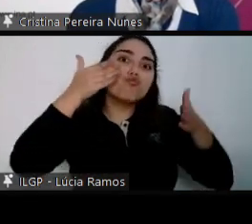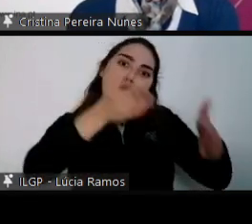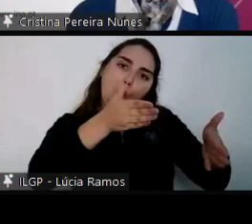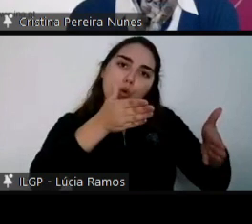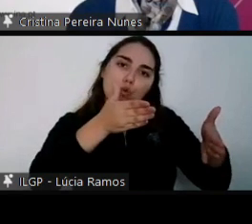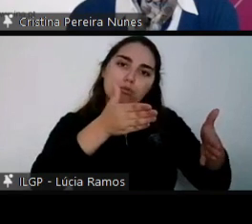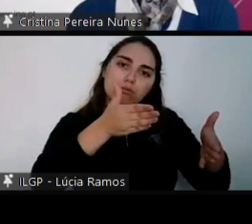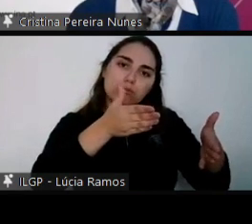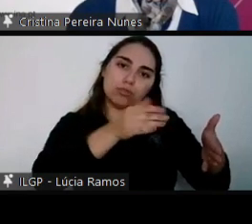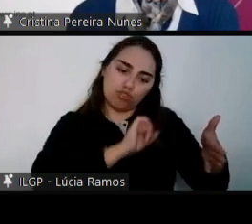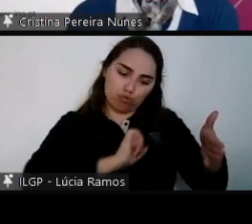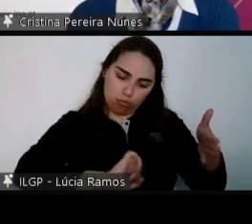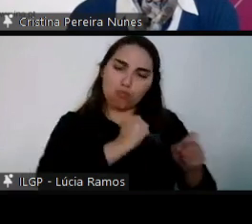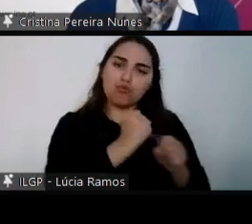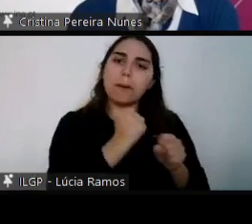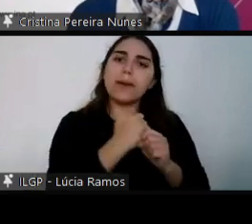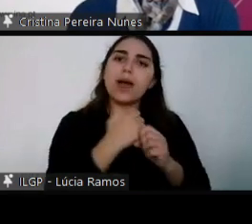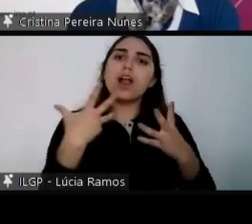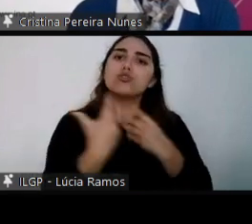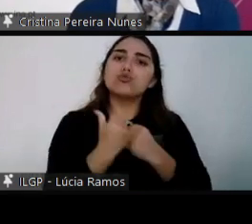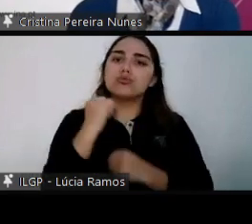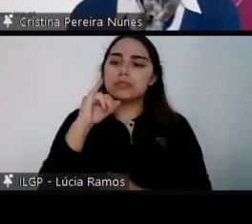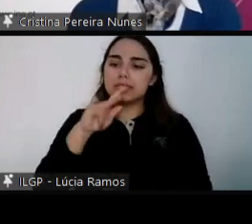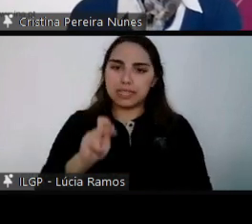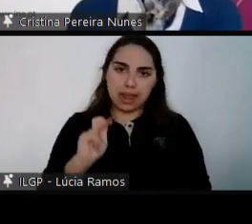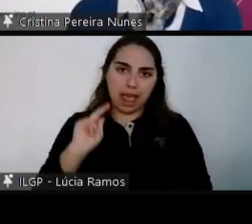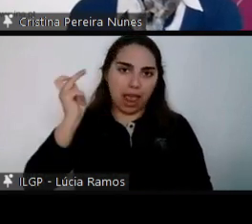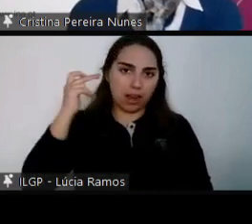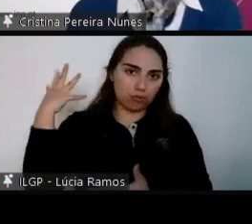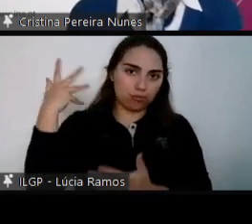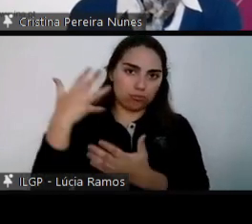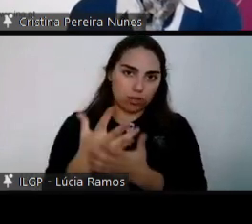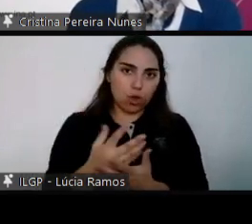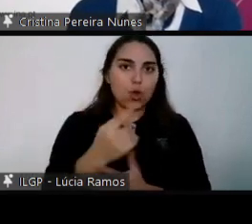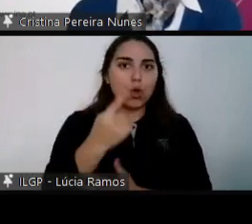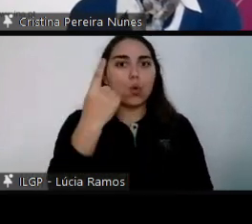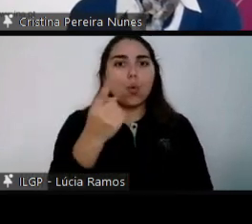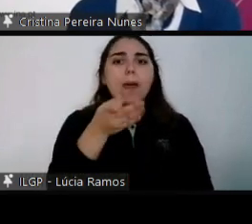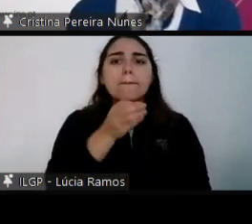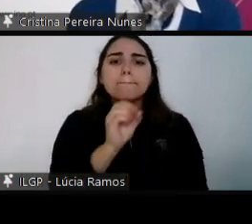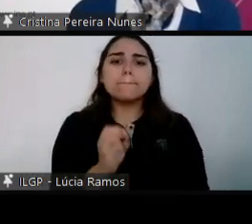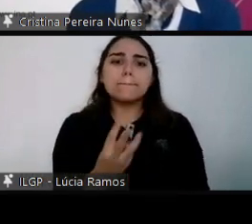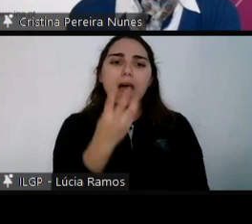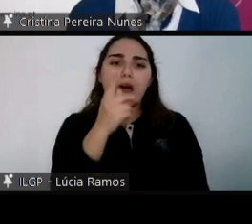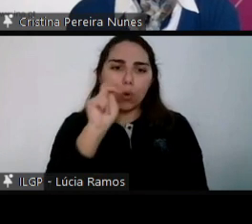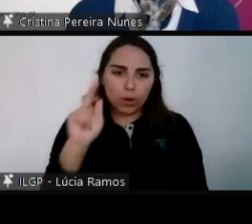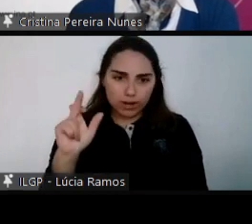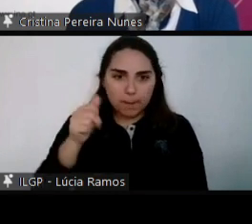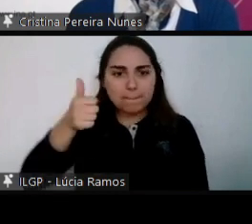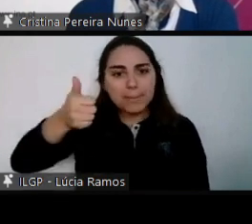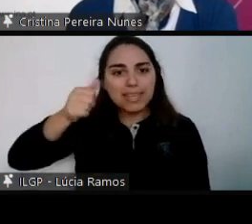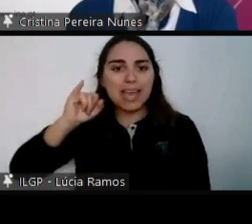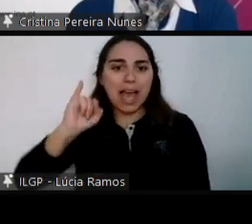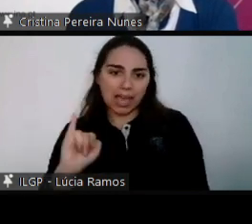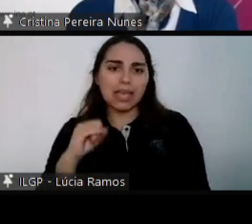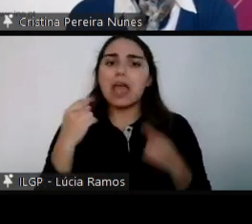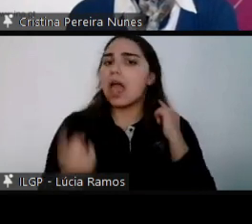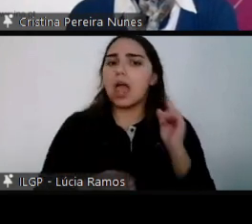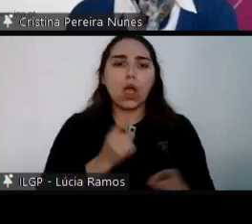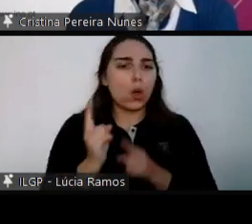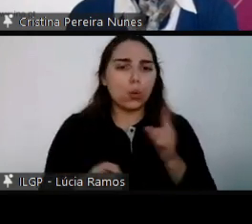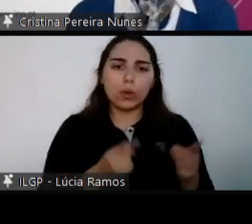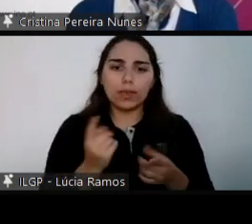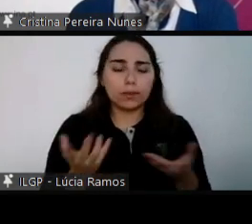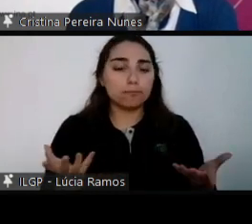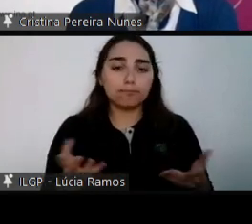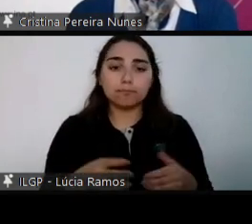mais intensa com o INA nos últimos anos. Um deles é o Power BI. O Power BI é o nome de uma ferramenta da Microsoft. Eu quero fazer aqui quase um